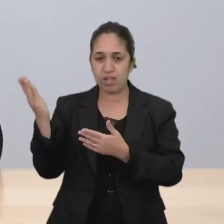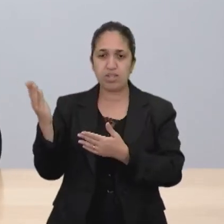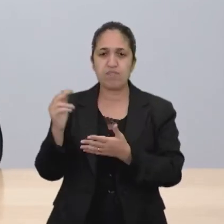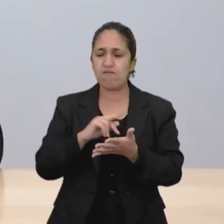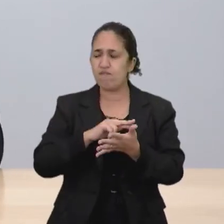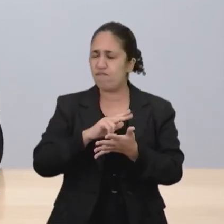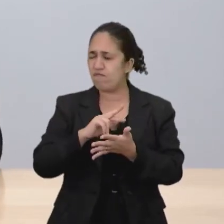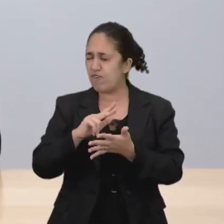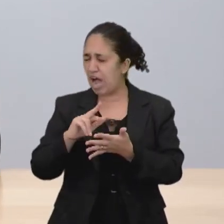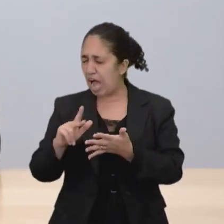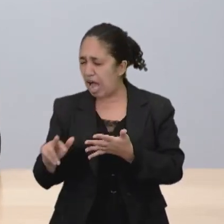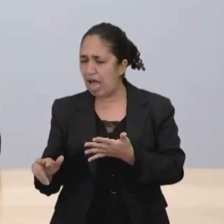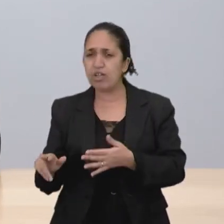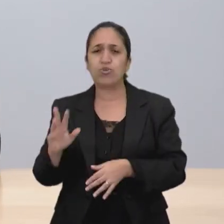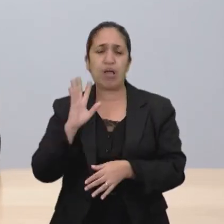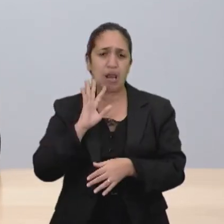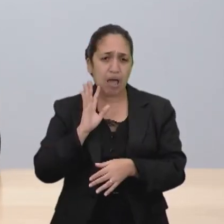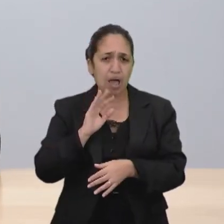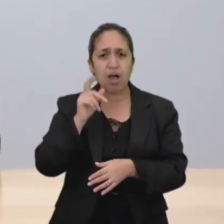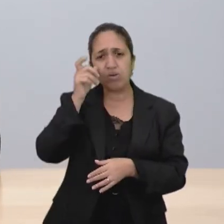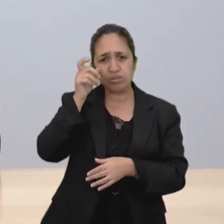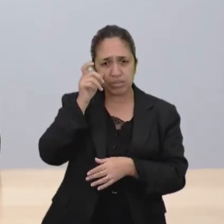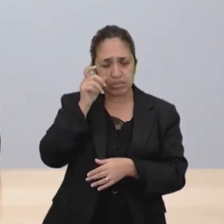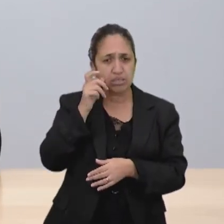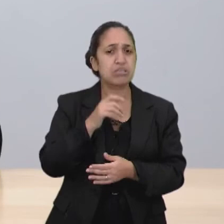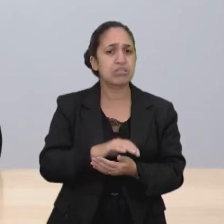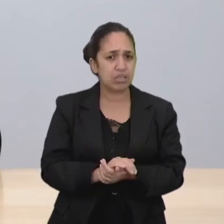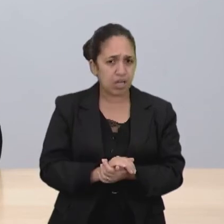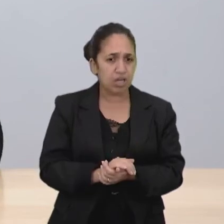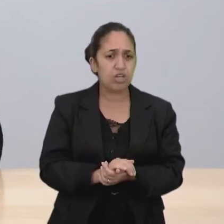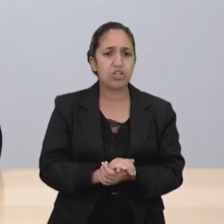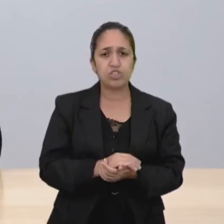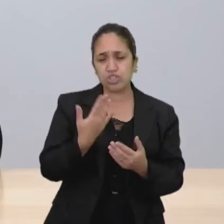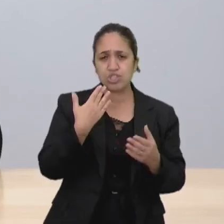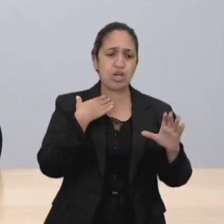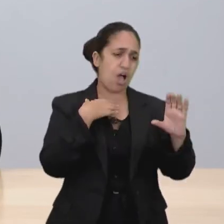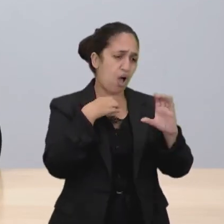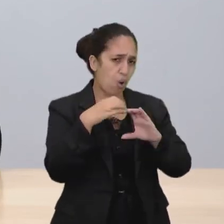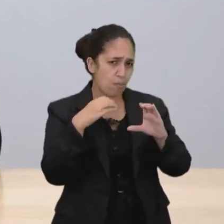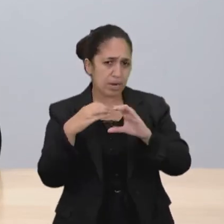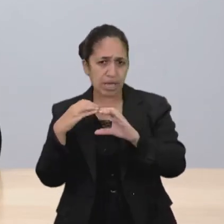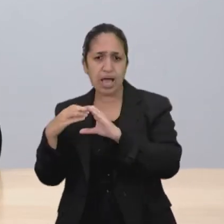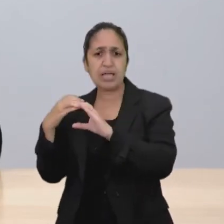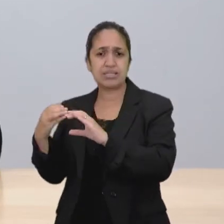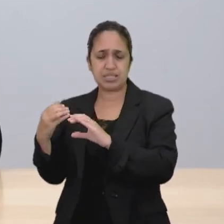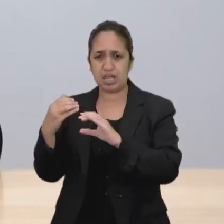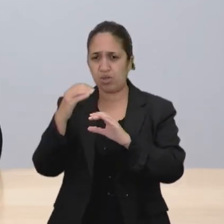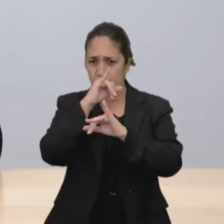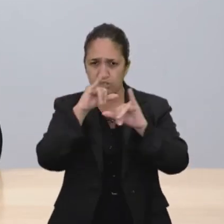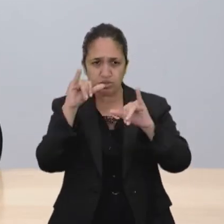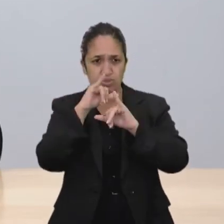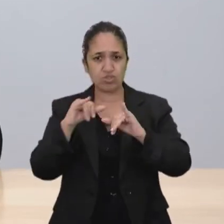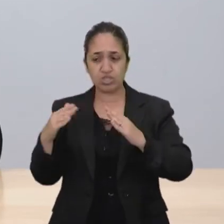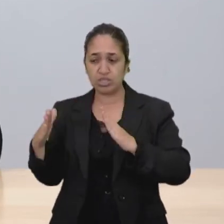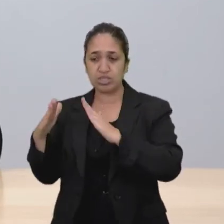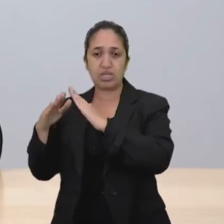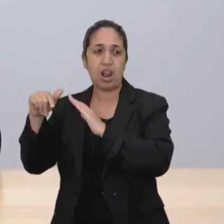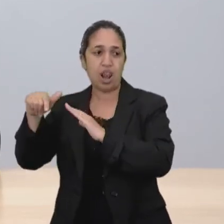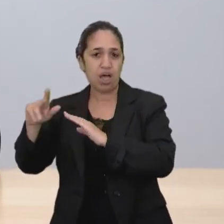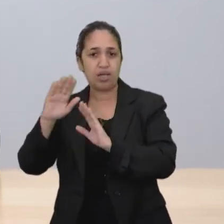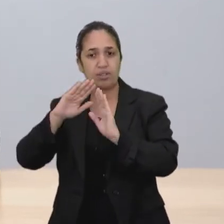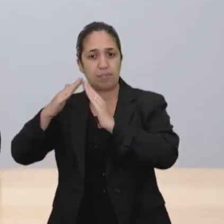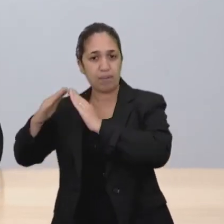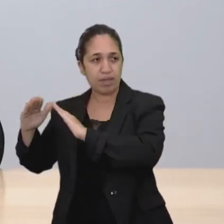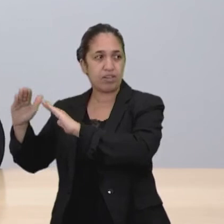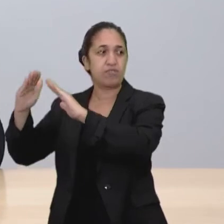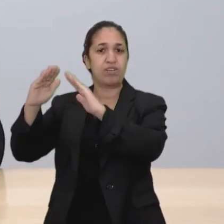muita matéria legal sobre a comunicação, né, as notícias da periferia. Então, eles são muito